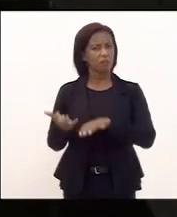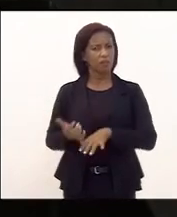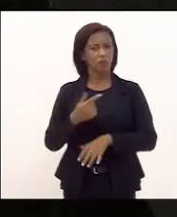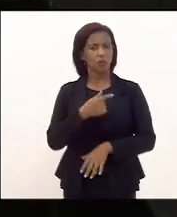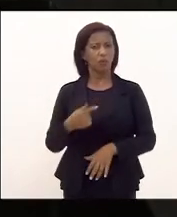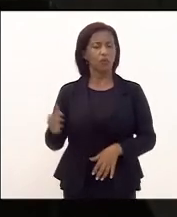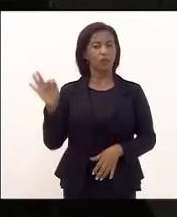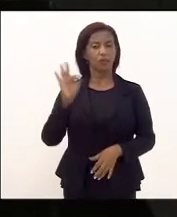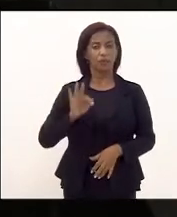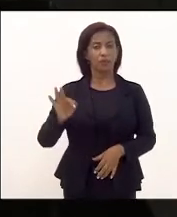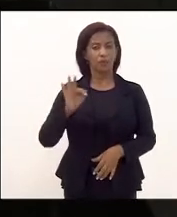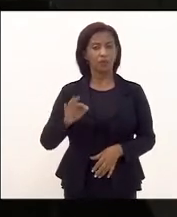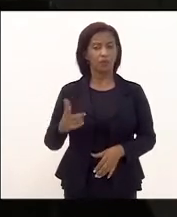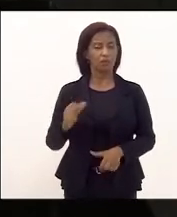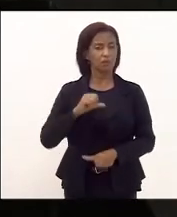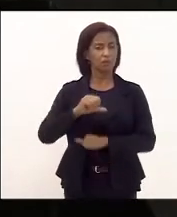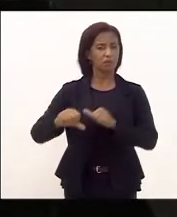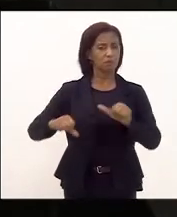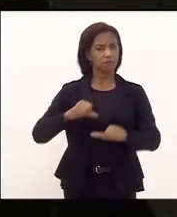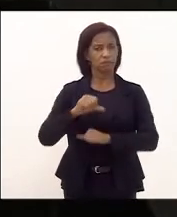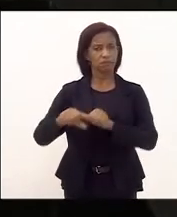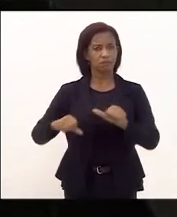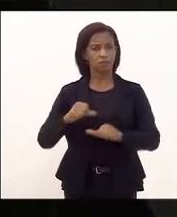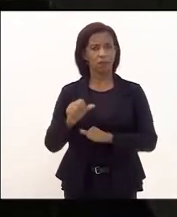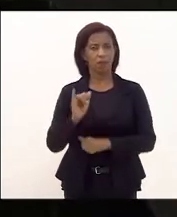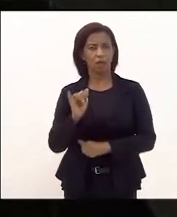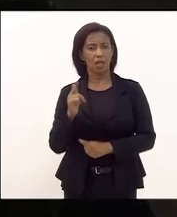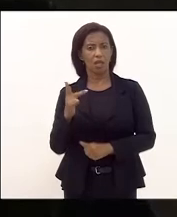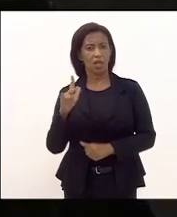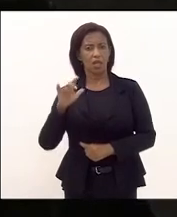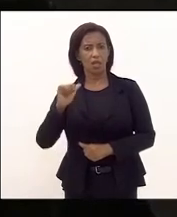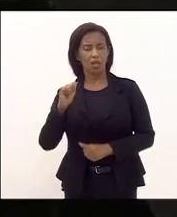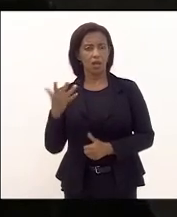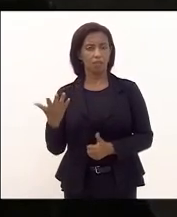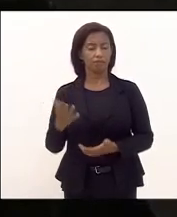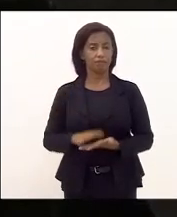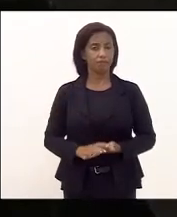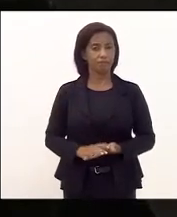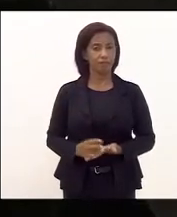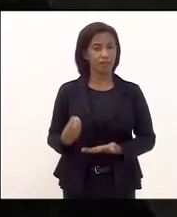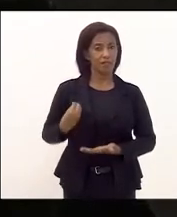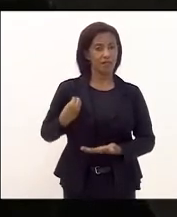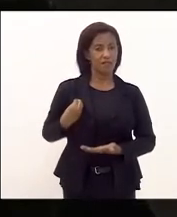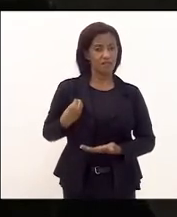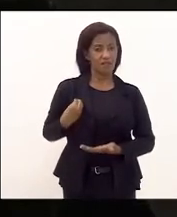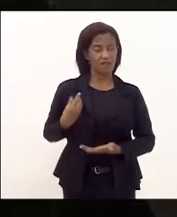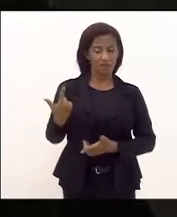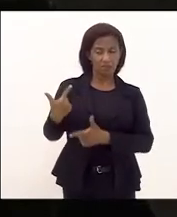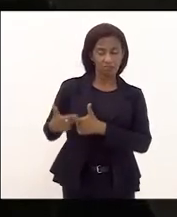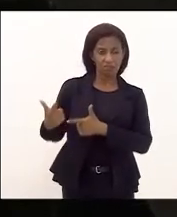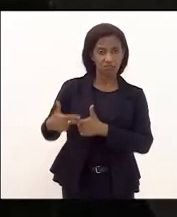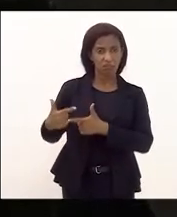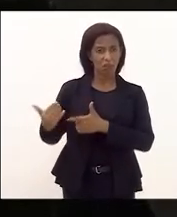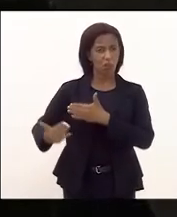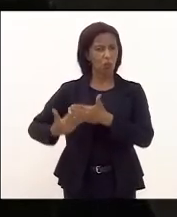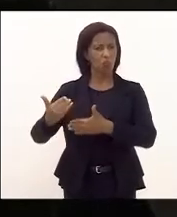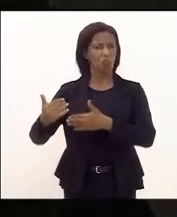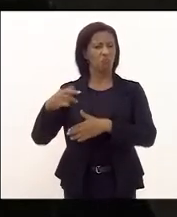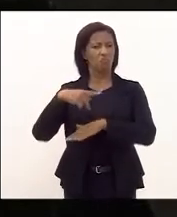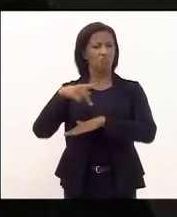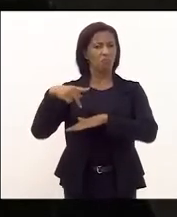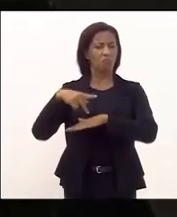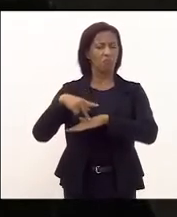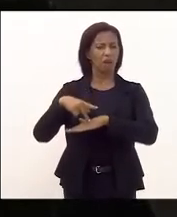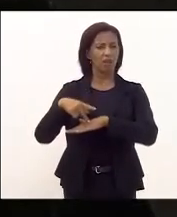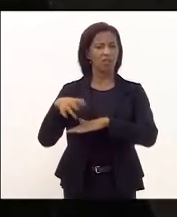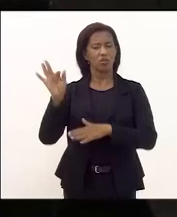governo federal pelo menos, vire uma ilha, viva essa relação insular com o resto do país, com o